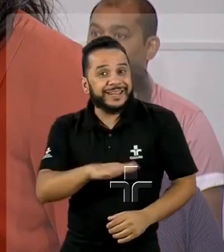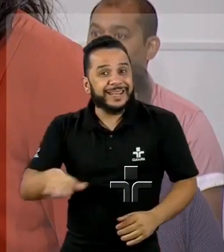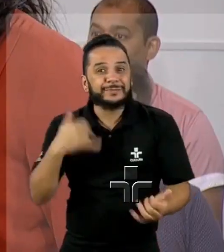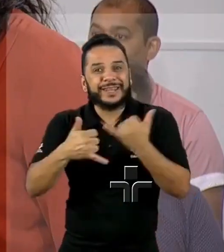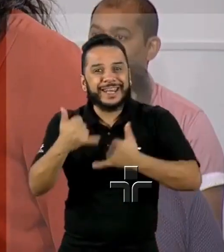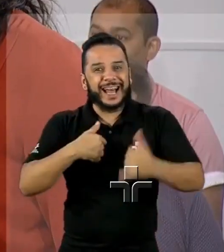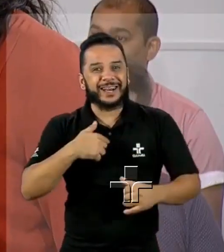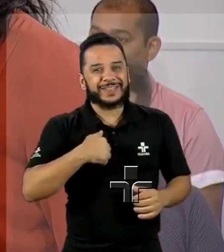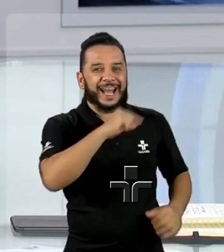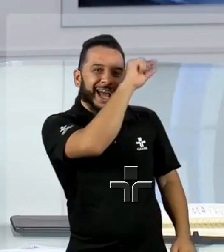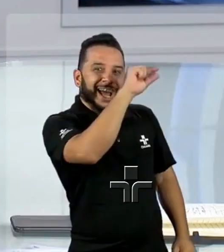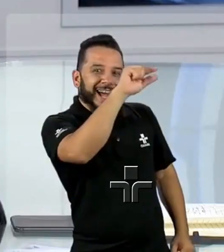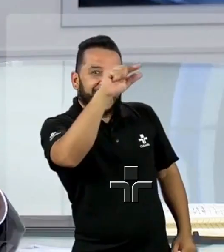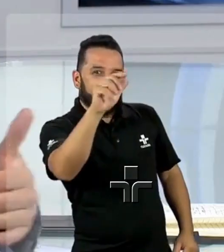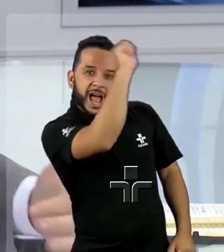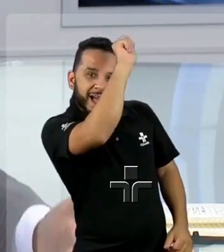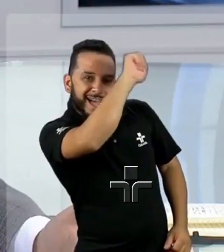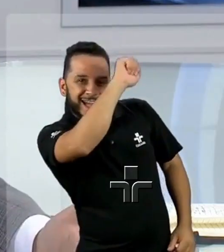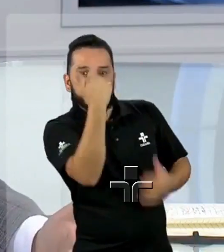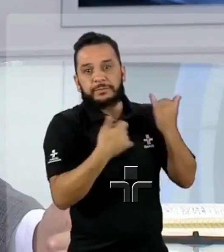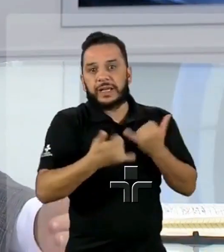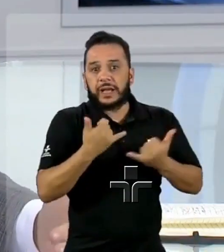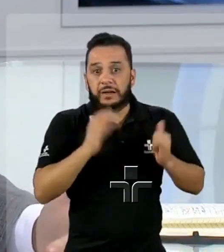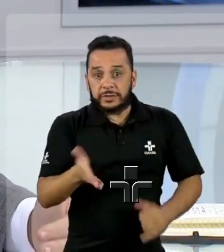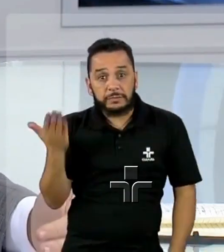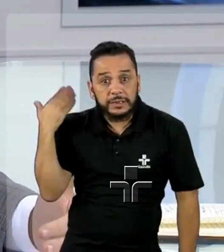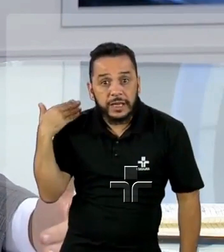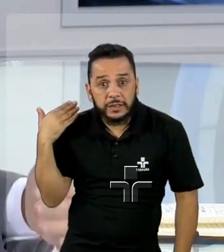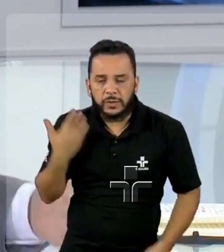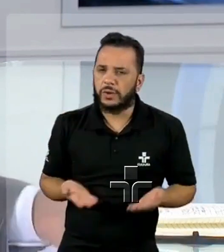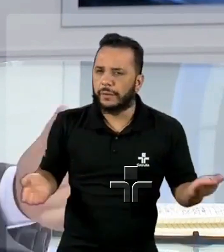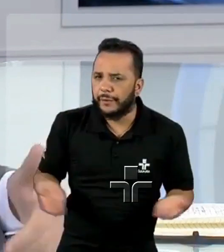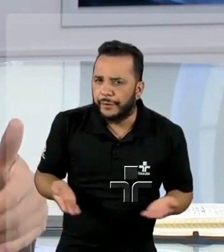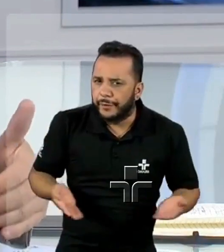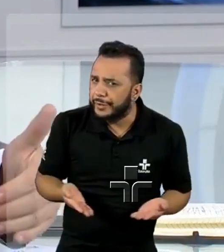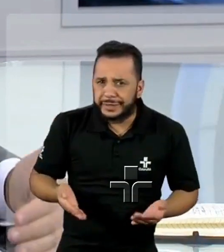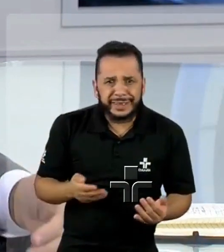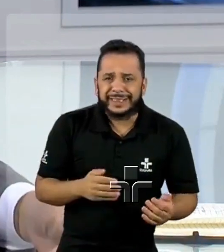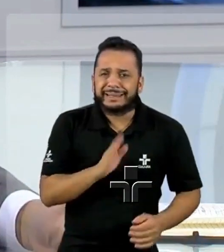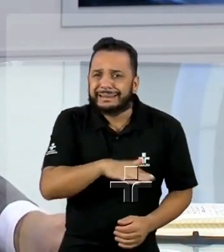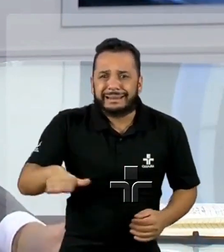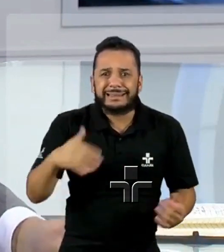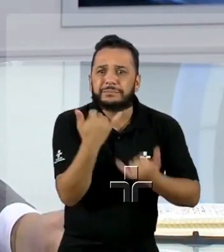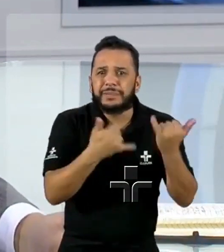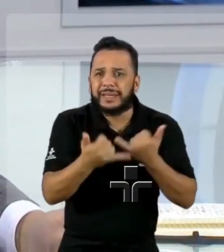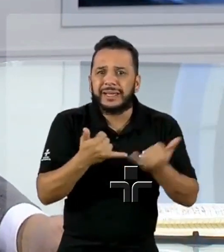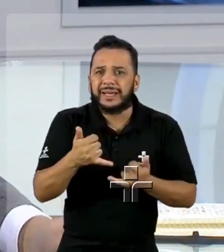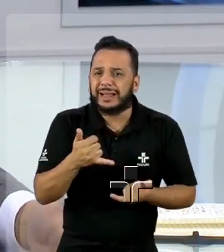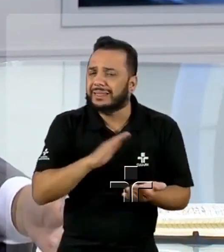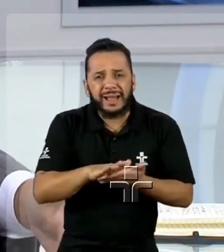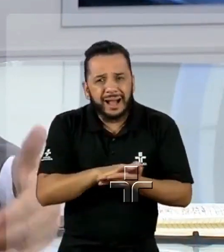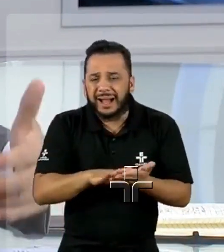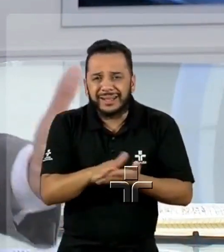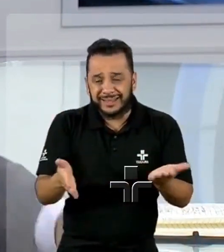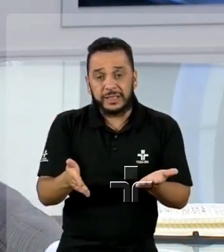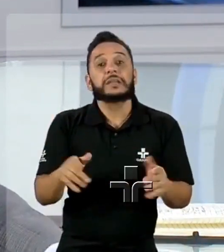está se perdendo e eu tenho certeza que isso afeta muito, né, o fato do brasileiro não ler, né, ou